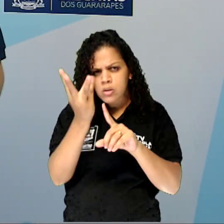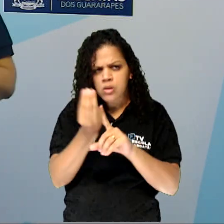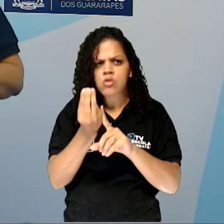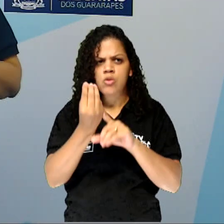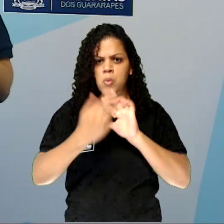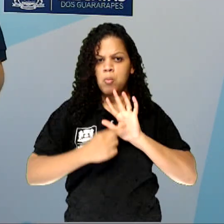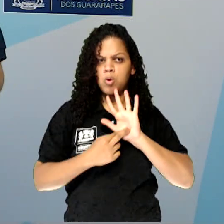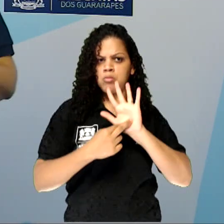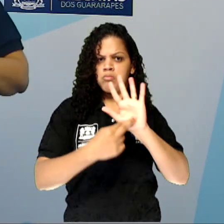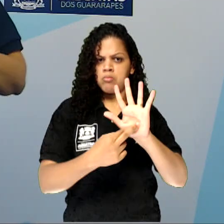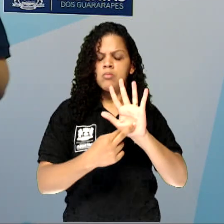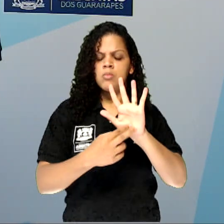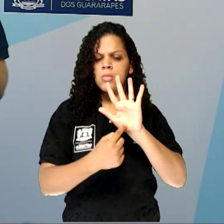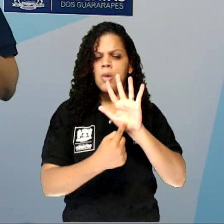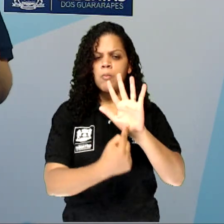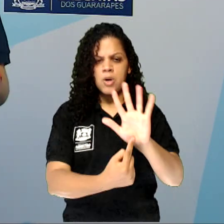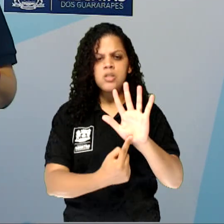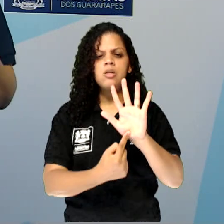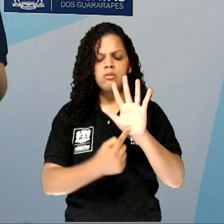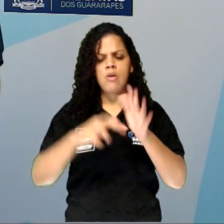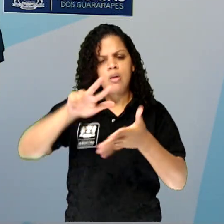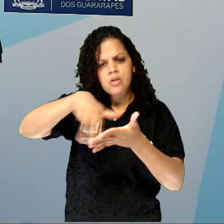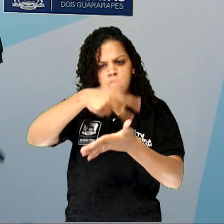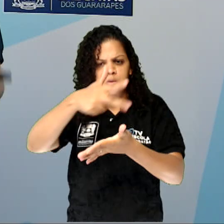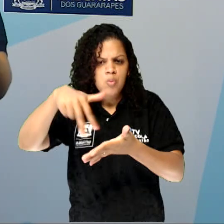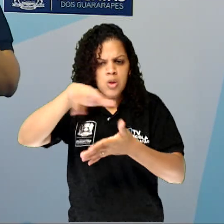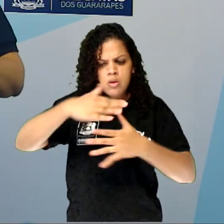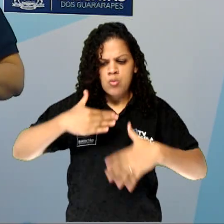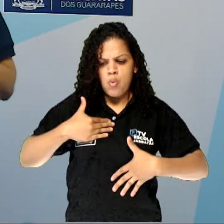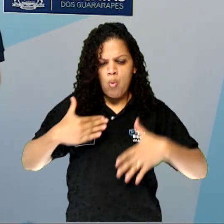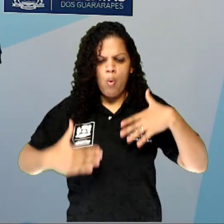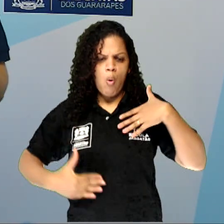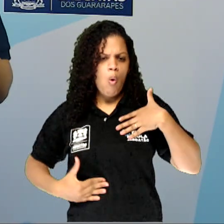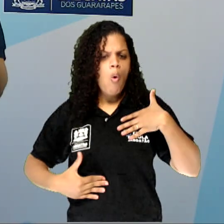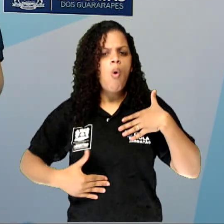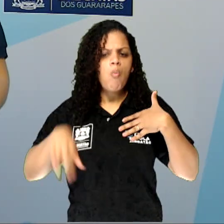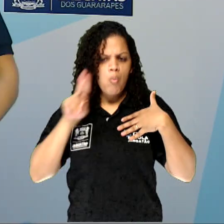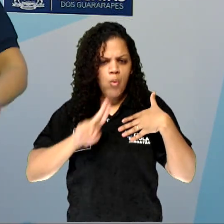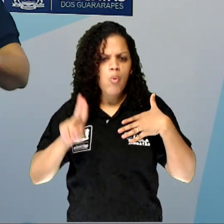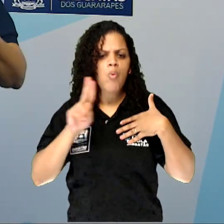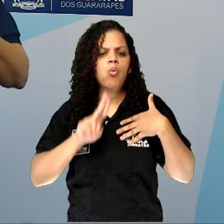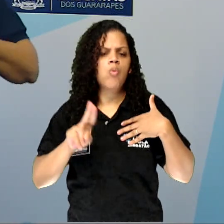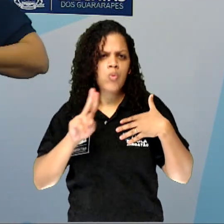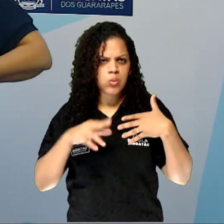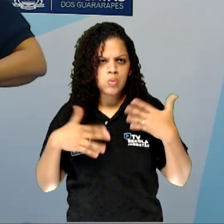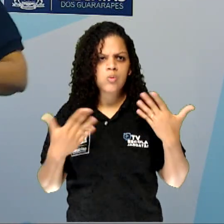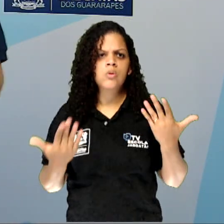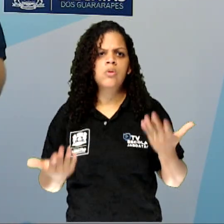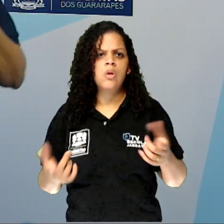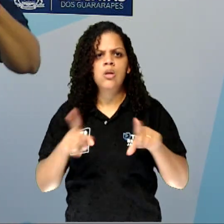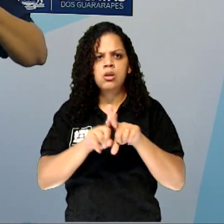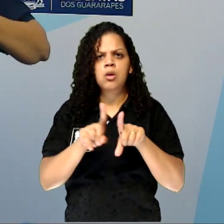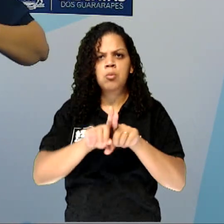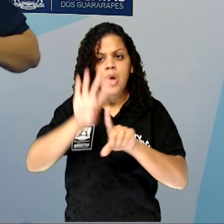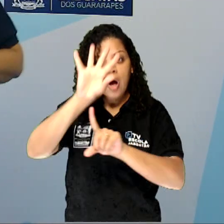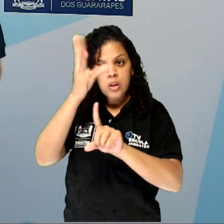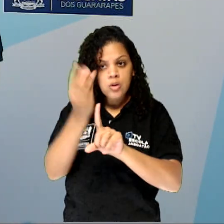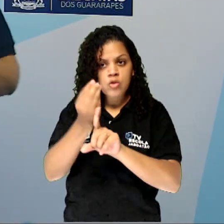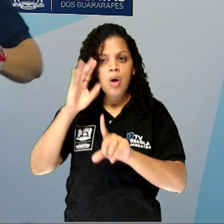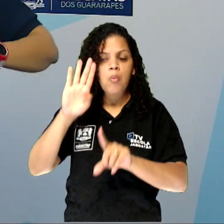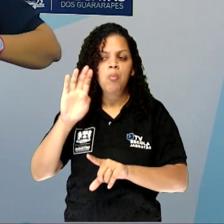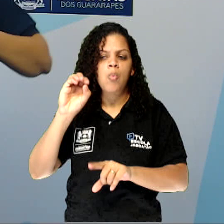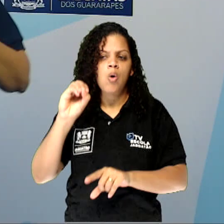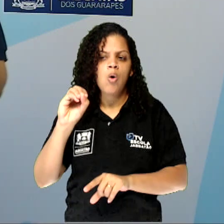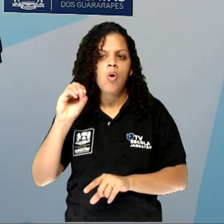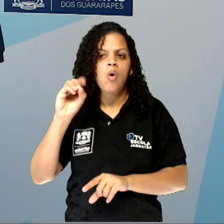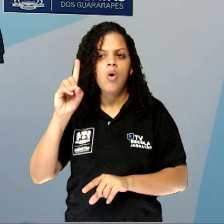trazendo uma performance. Tem muitas pessoas que utilizam o corpo, né, assim, por exemplo, os artistas da body art também eles utilizam muito a expressão